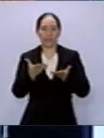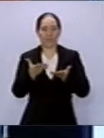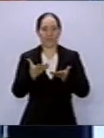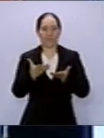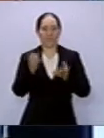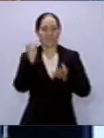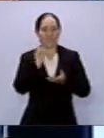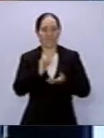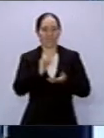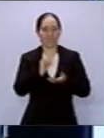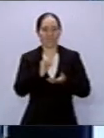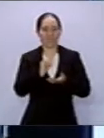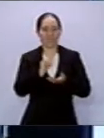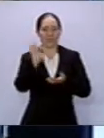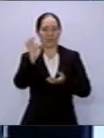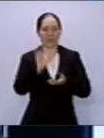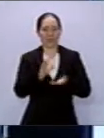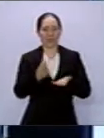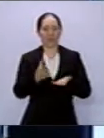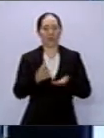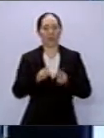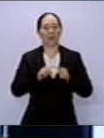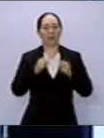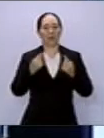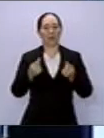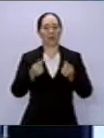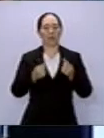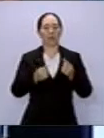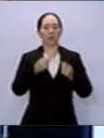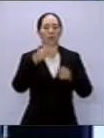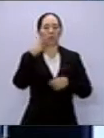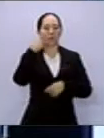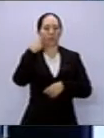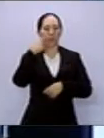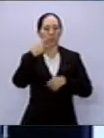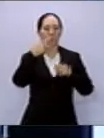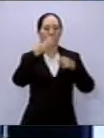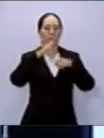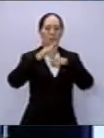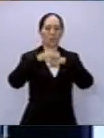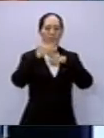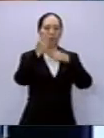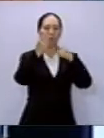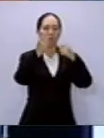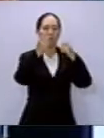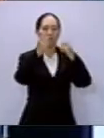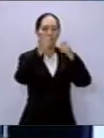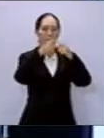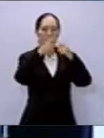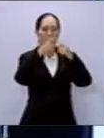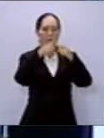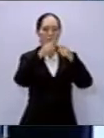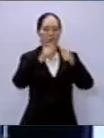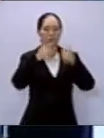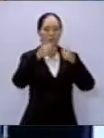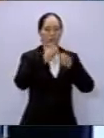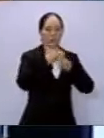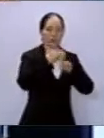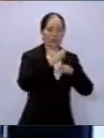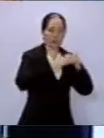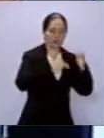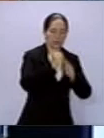atendimento e zero agora junto com a política do Mais Médicos sob o que tem que vir a qualificação desse